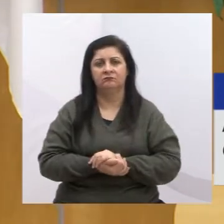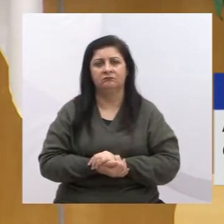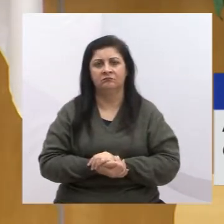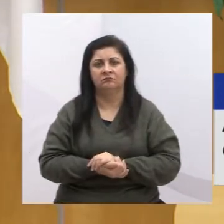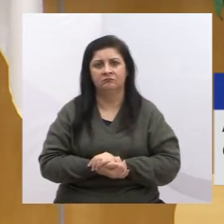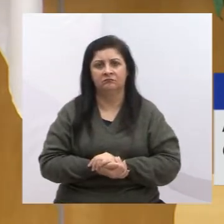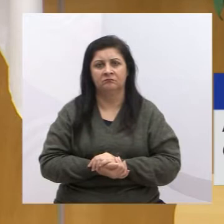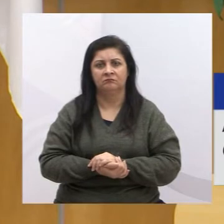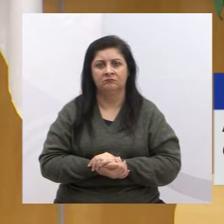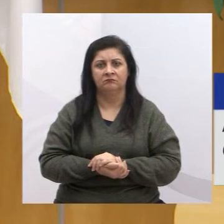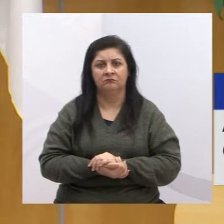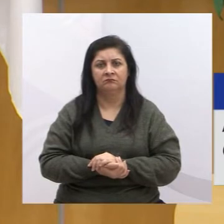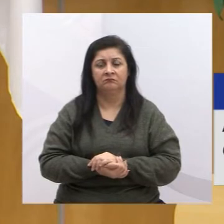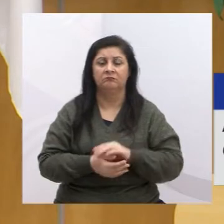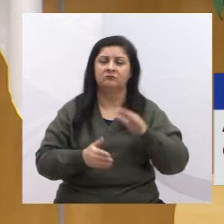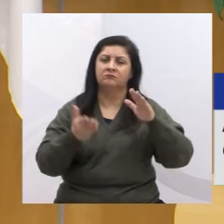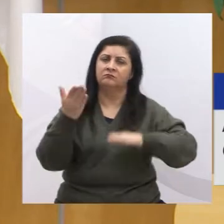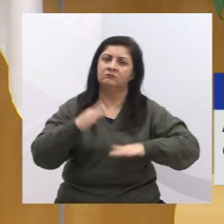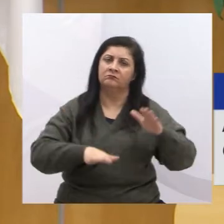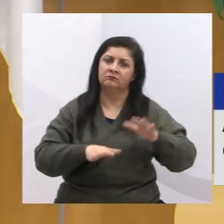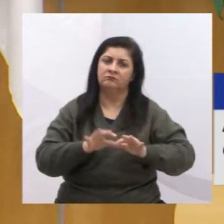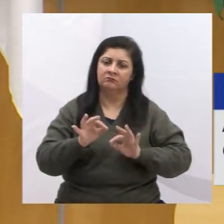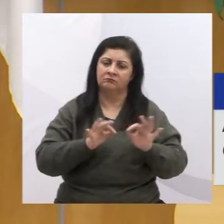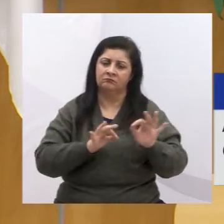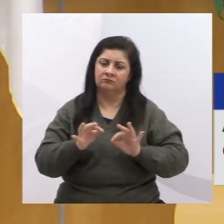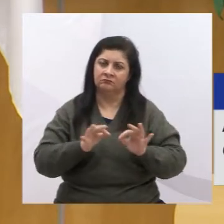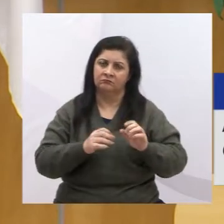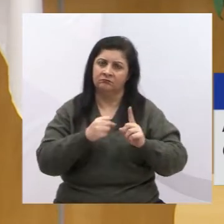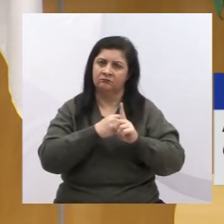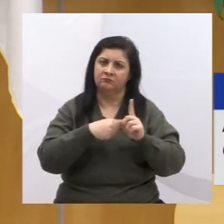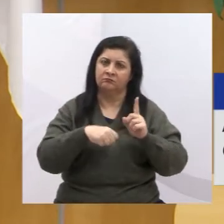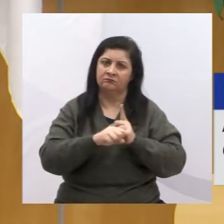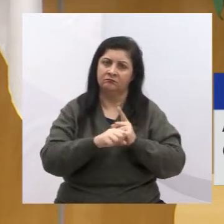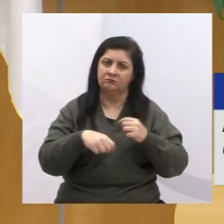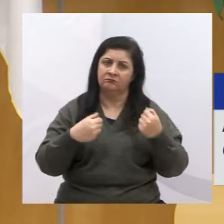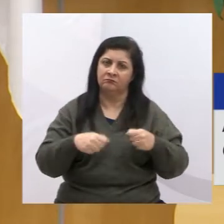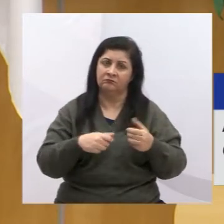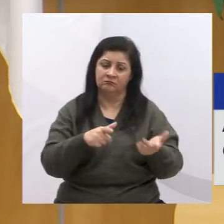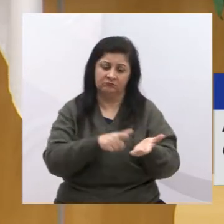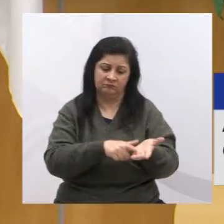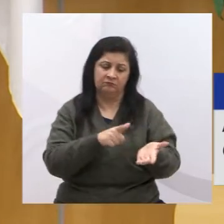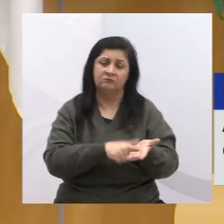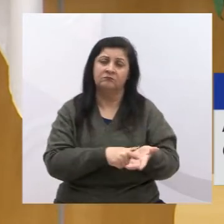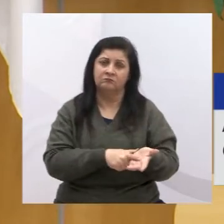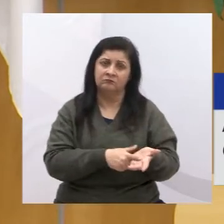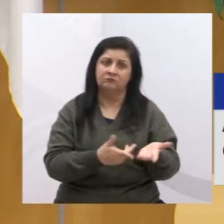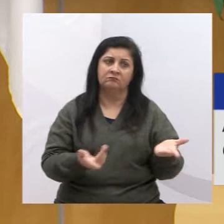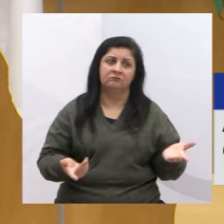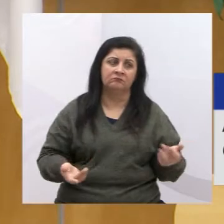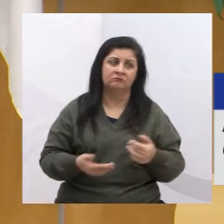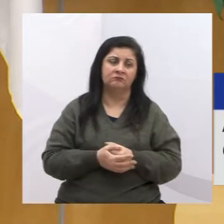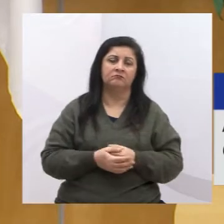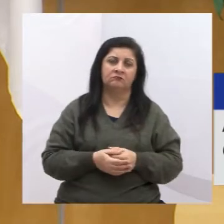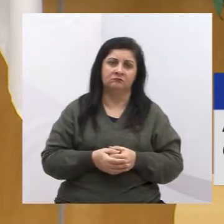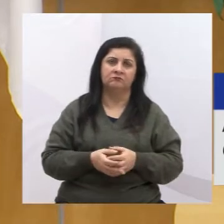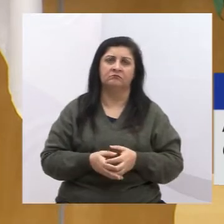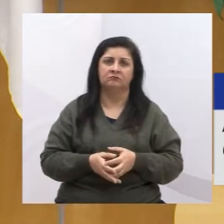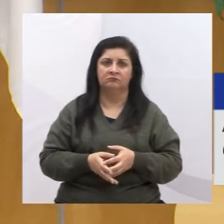Infelizmente, às vezes para se organizar uma sociedade, você precisa de papel, você precisa colocar